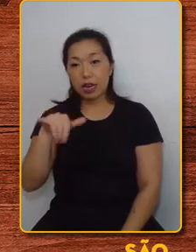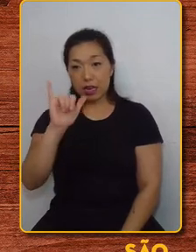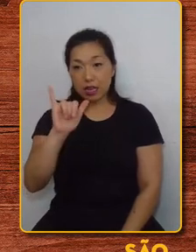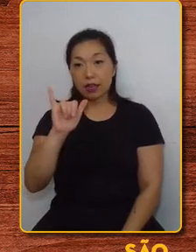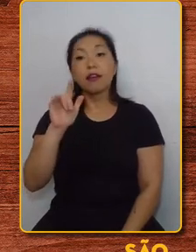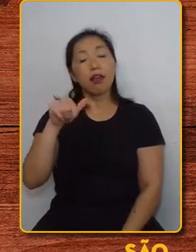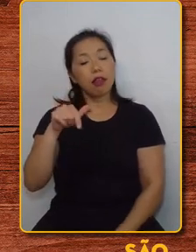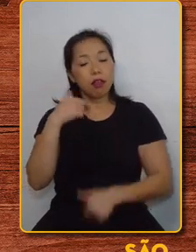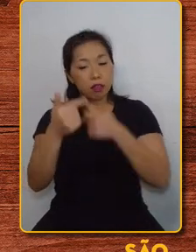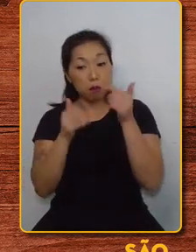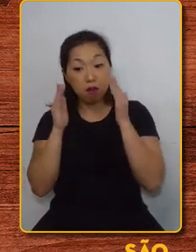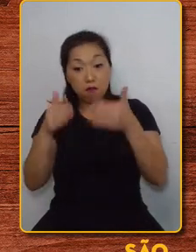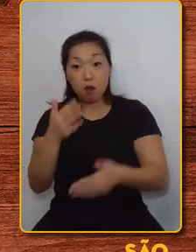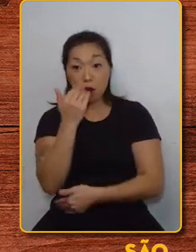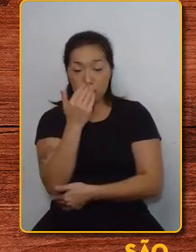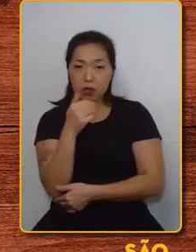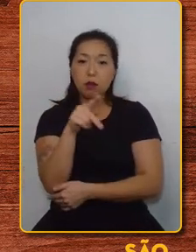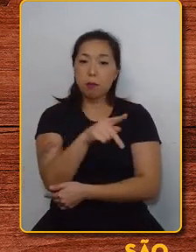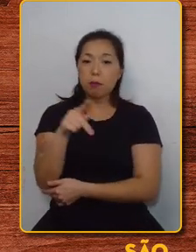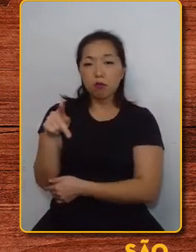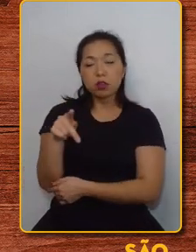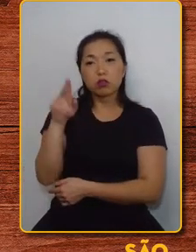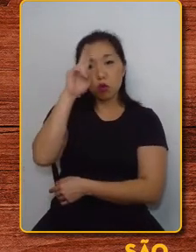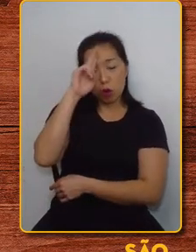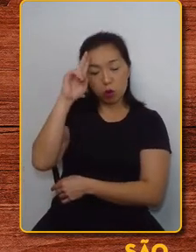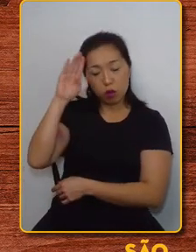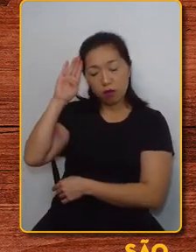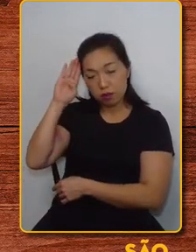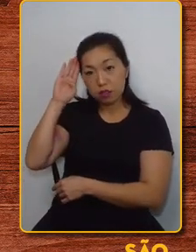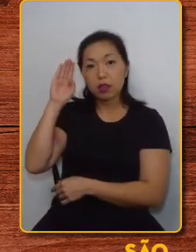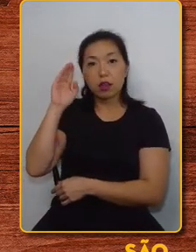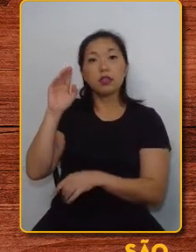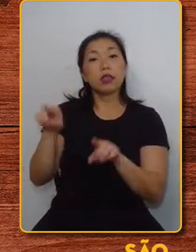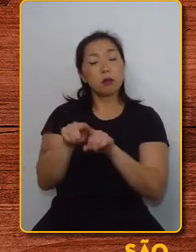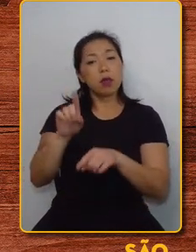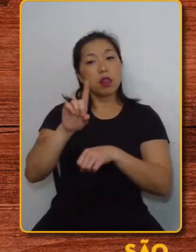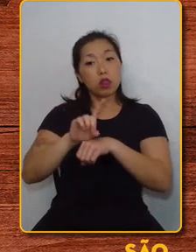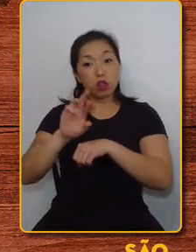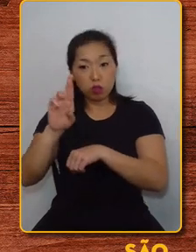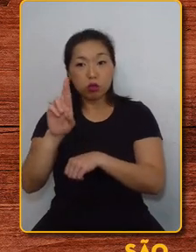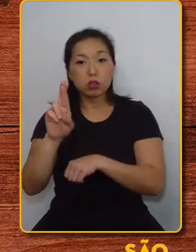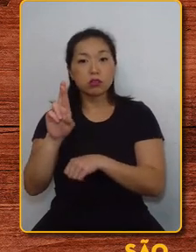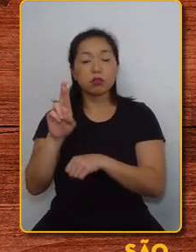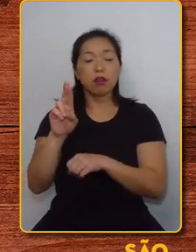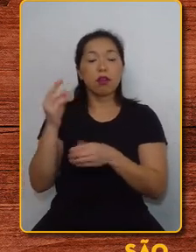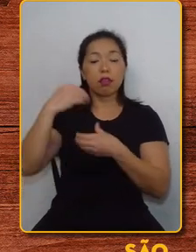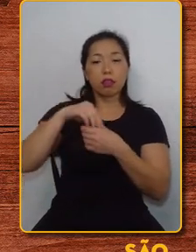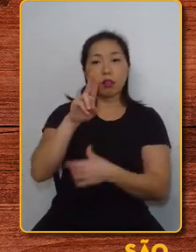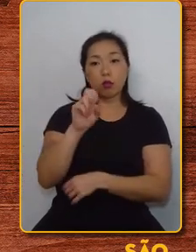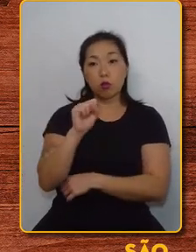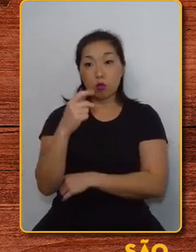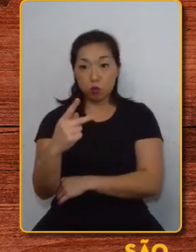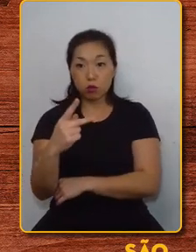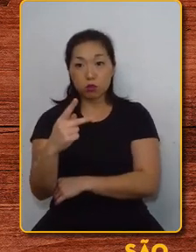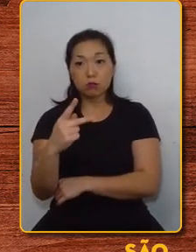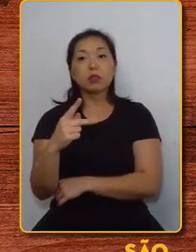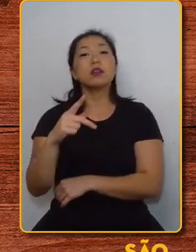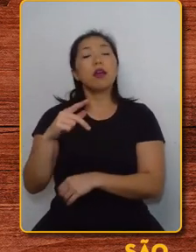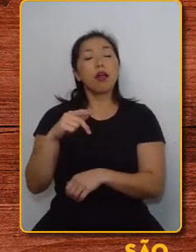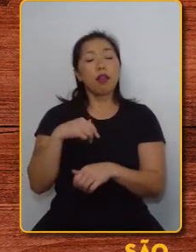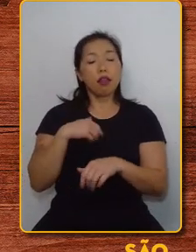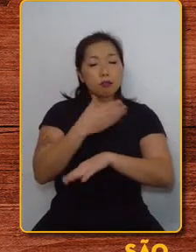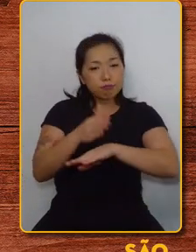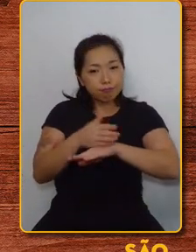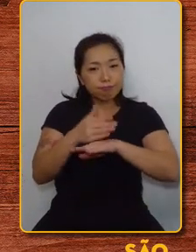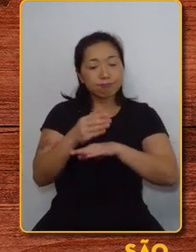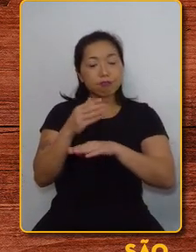professora universitária, ela é doutoranda em História Social pela USP, ela tem estágio na Universidade da Califórnia, onde ela estudou